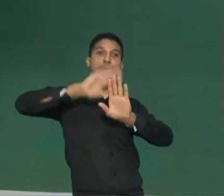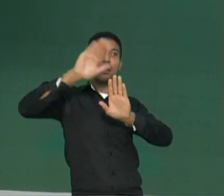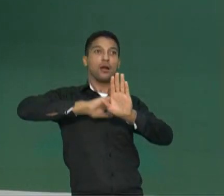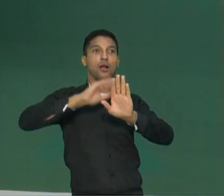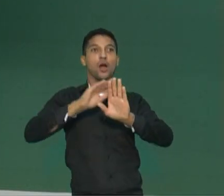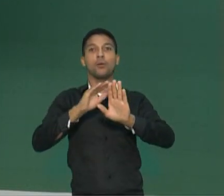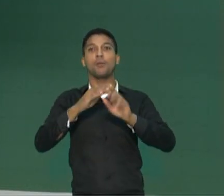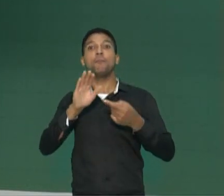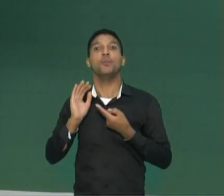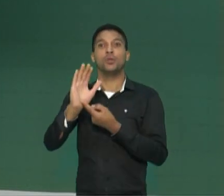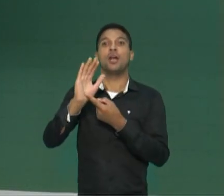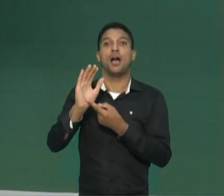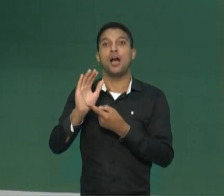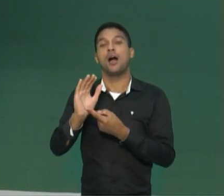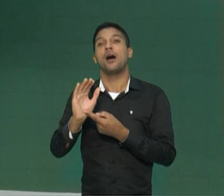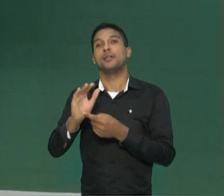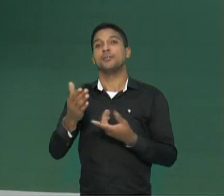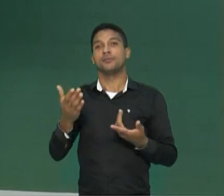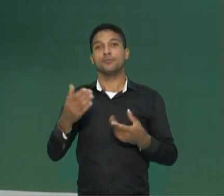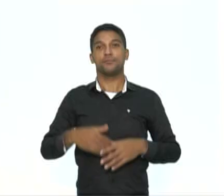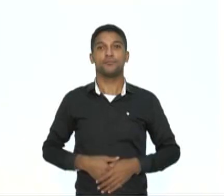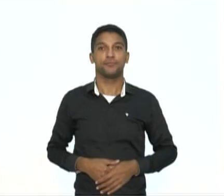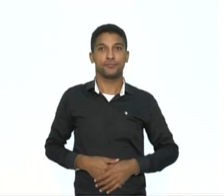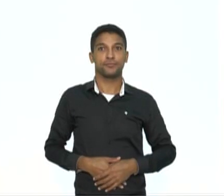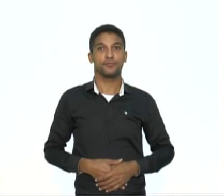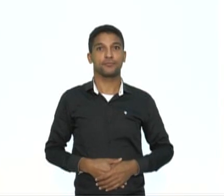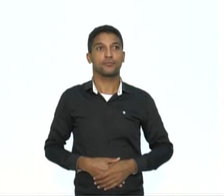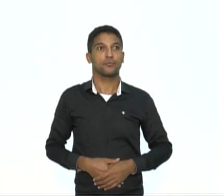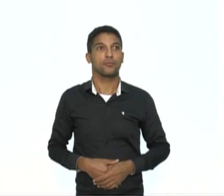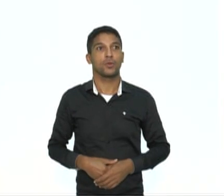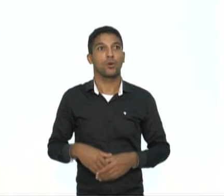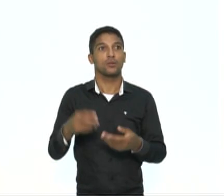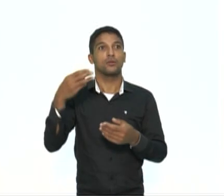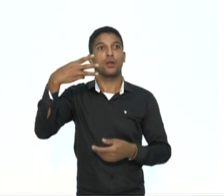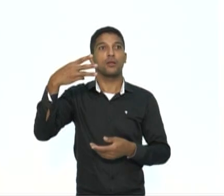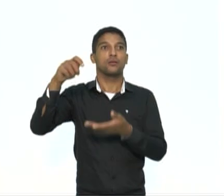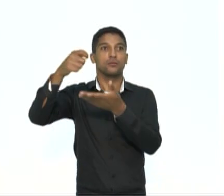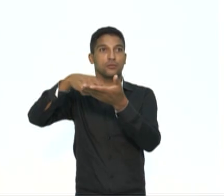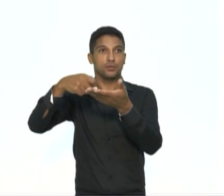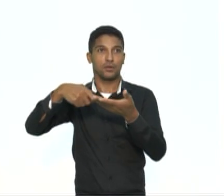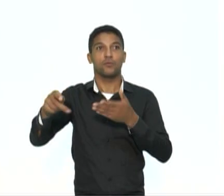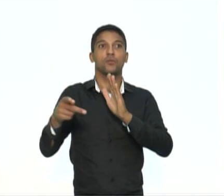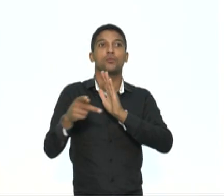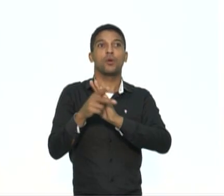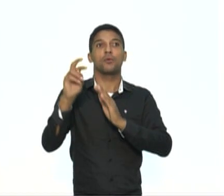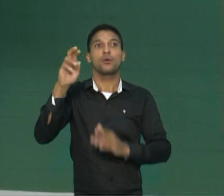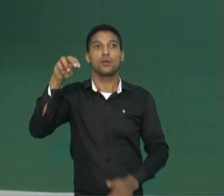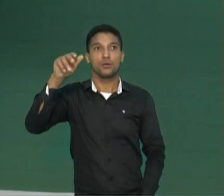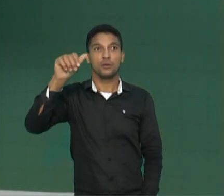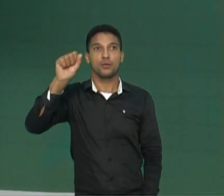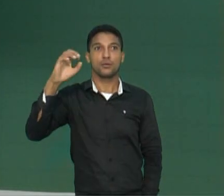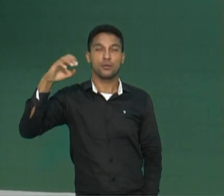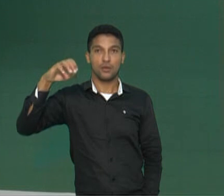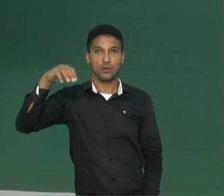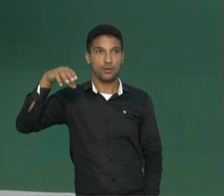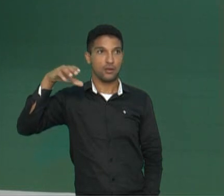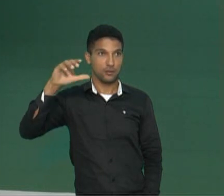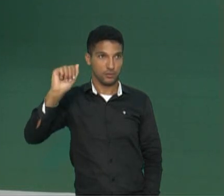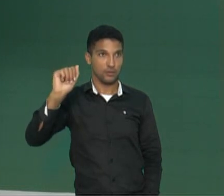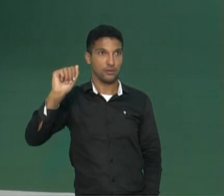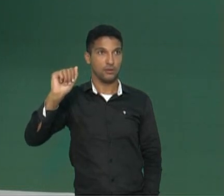né. Então vamos lá, escreva sobre a Renascença Carolíngia e seus avanços. Comente seu contexto histórico. Você pode falar sobre a